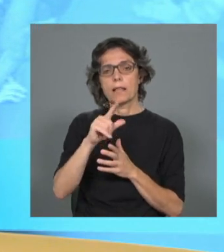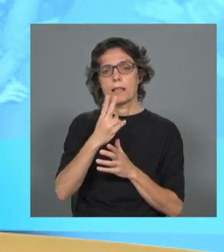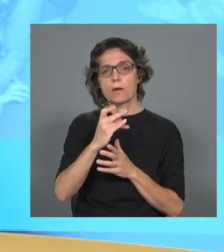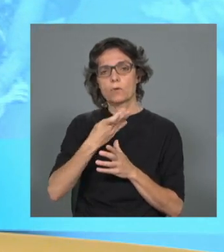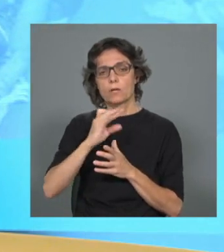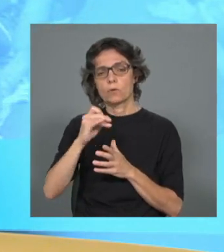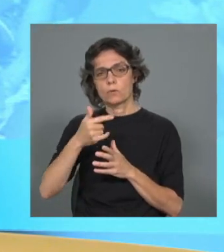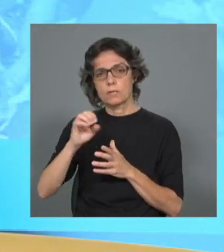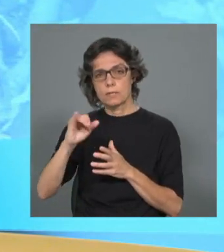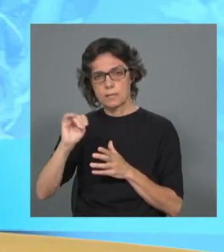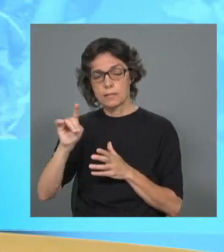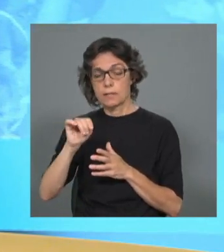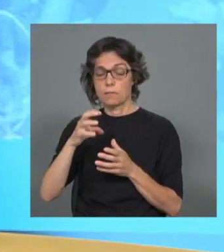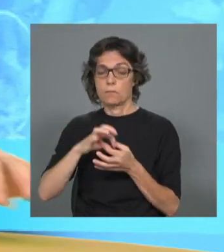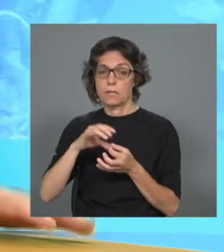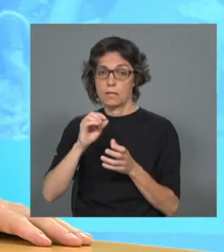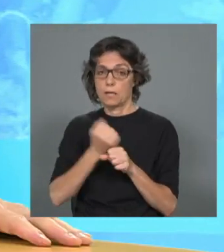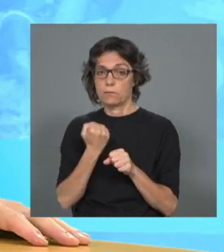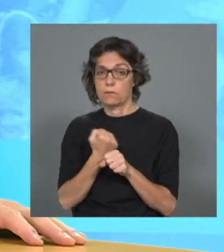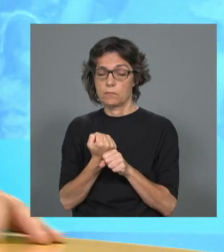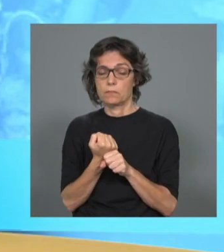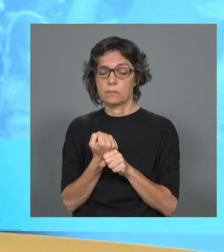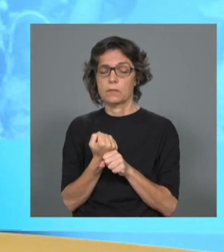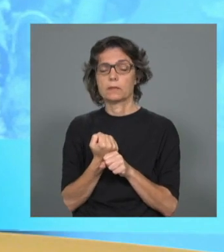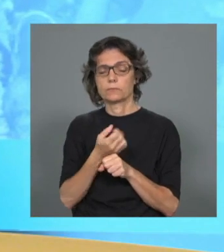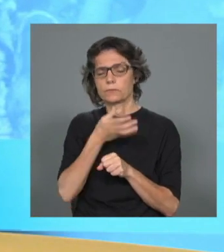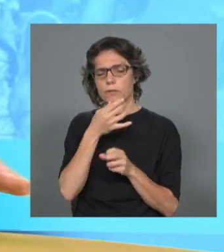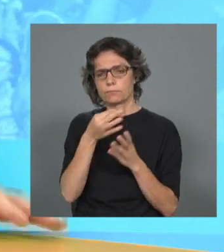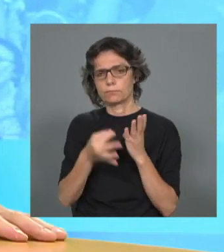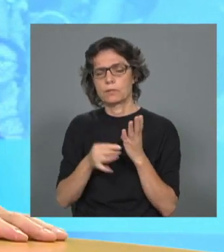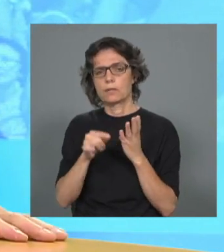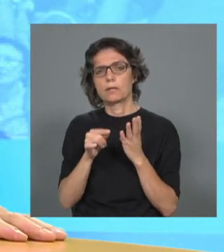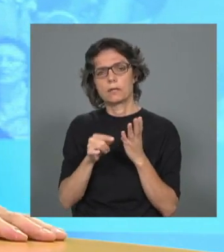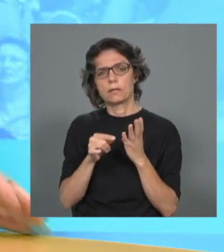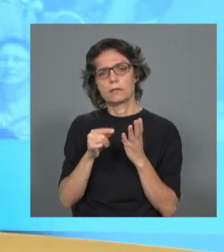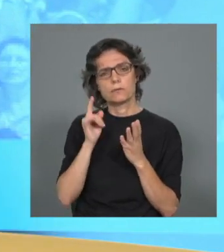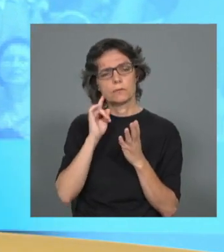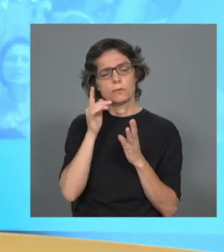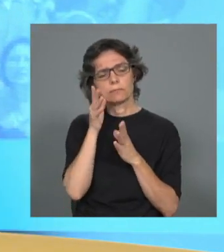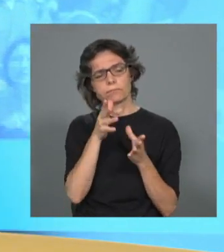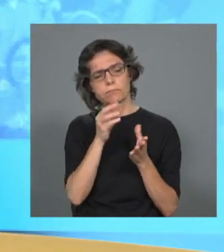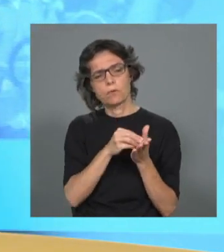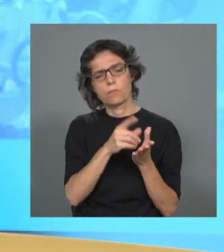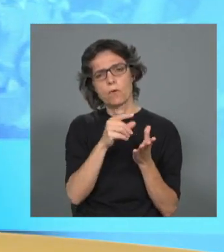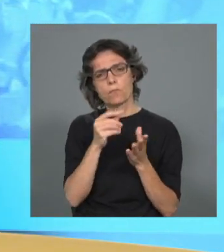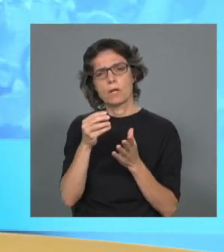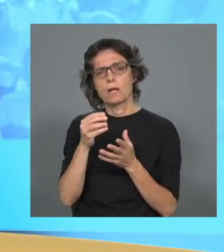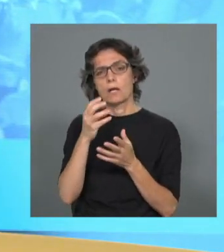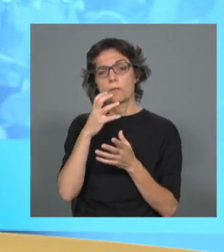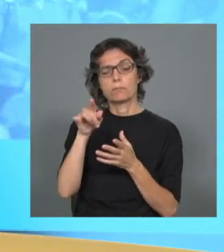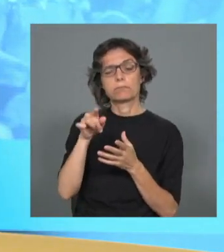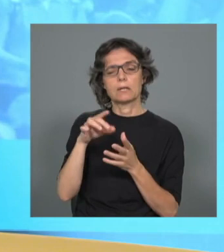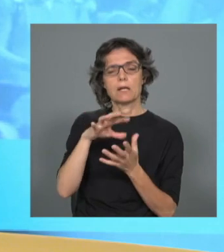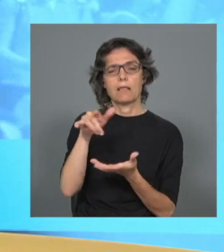trabalhos, não se cansa de afirmar que é necessário atender ao grito dos pobres e ao grito da terra. Acredito que